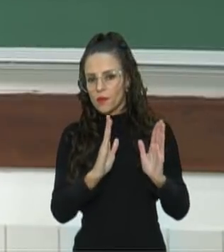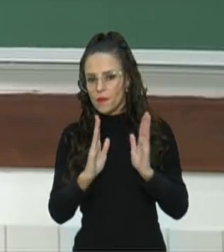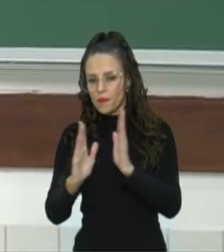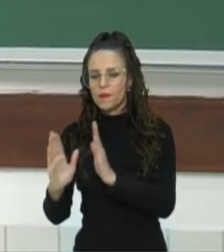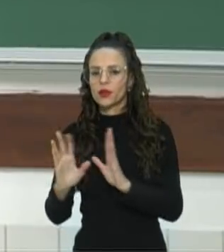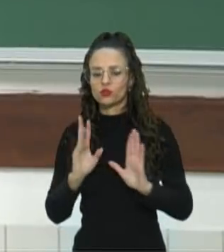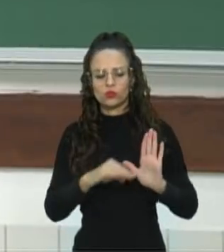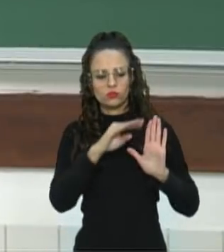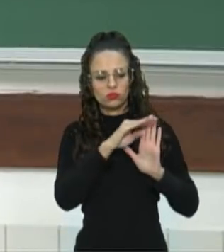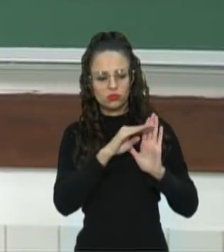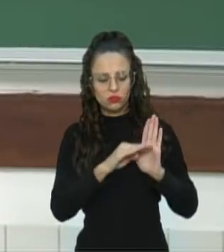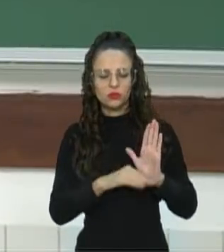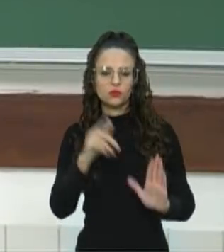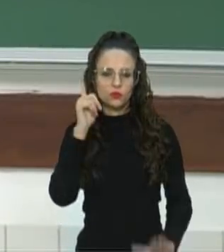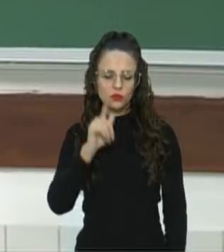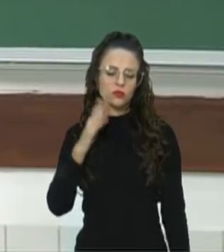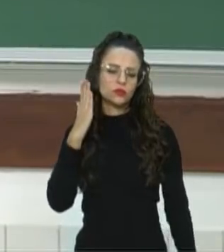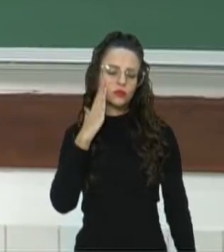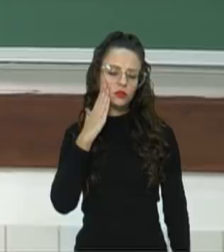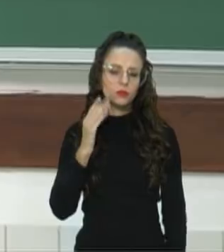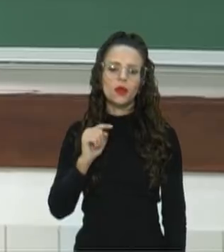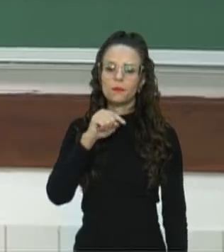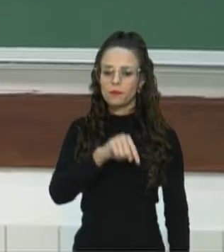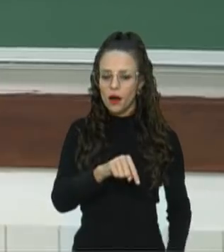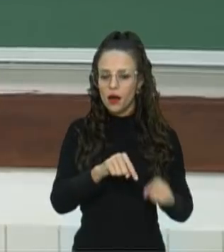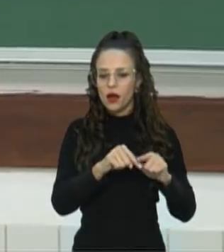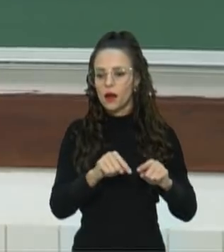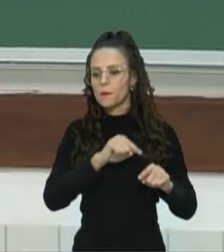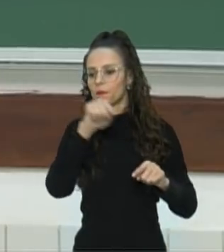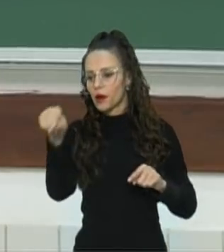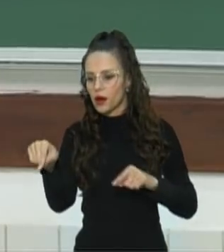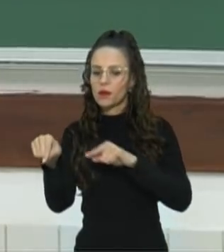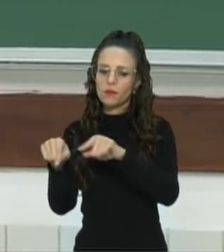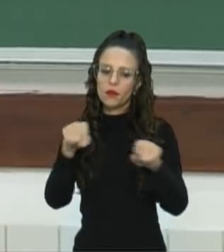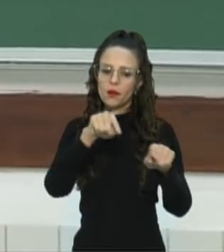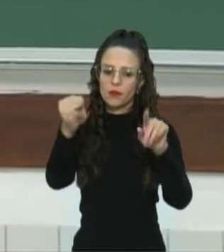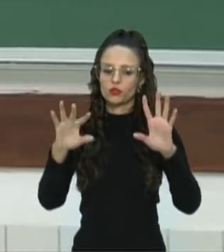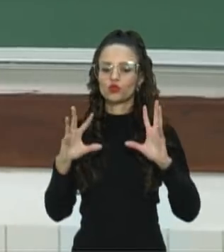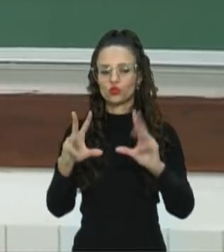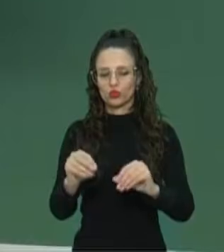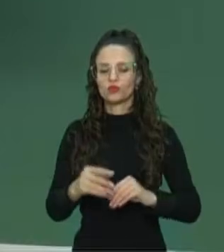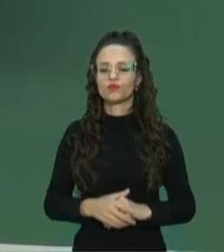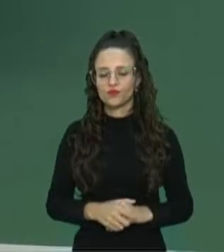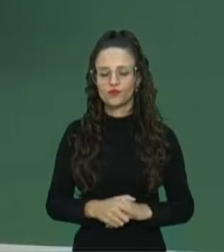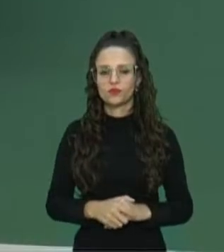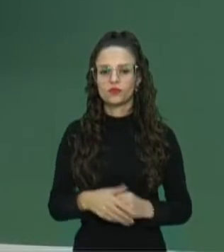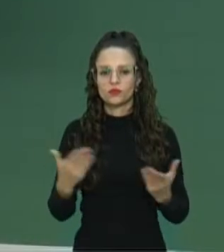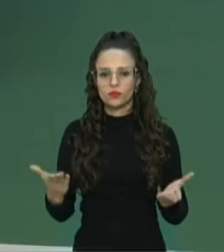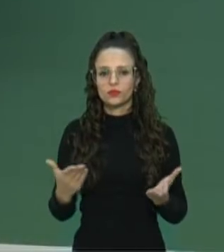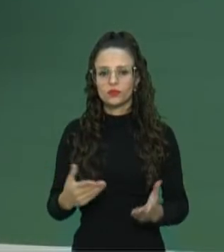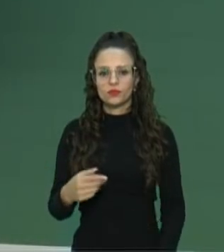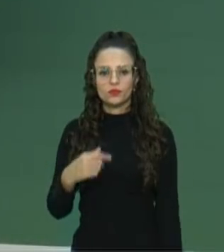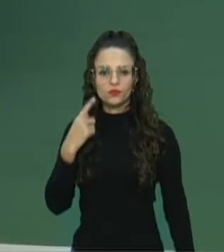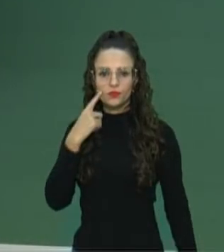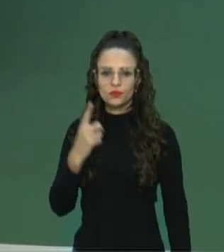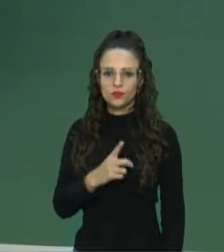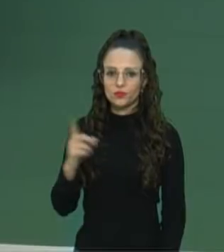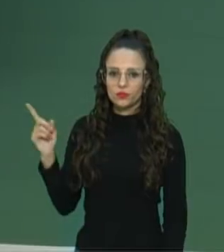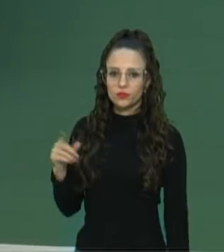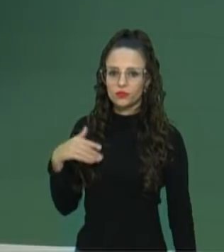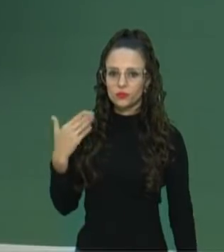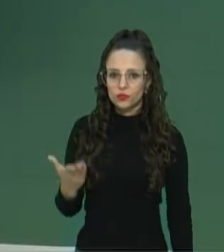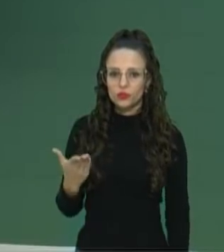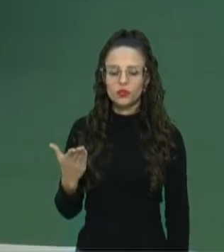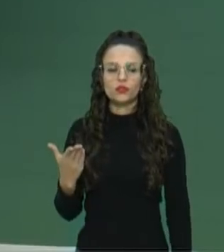controle eletrônico, né, eles conseguem traçar os pontos que se realmente o atleta passou por todos os pontos, né? Então, esse chip aqui, né? Então, quando